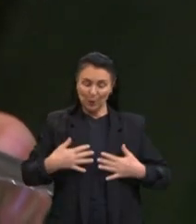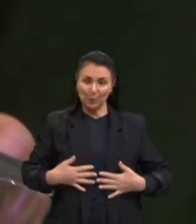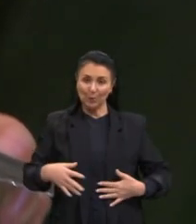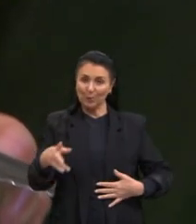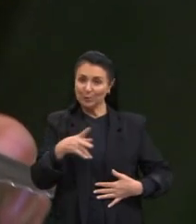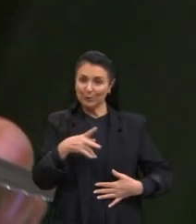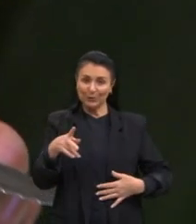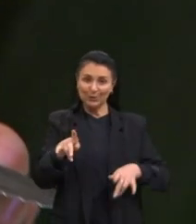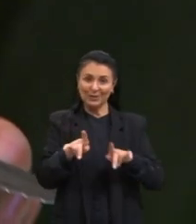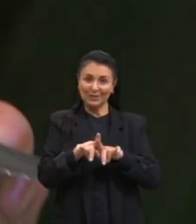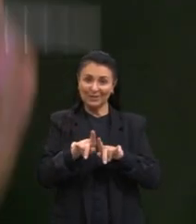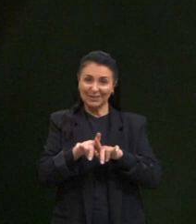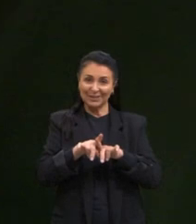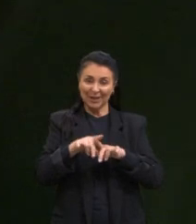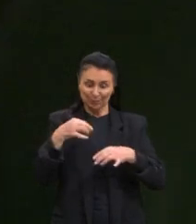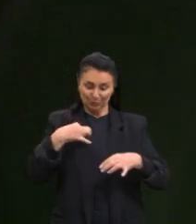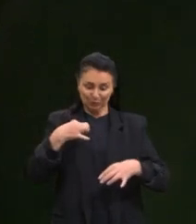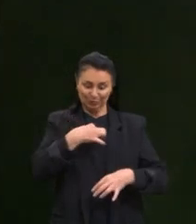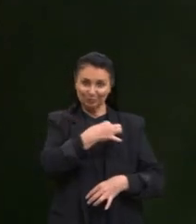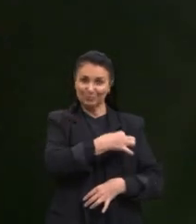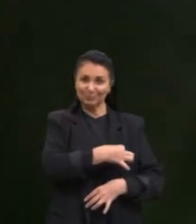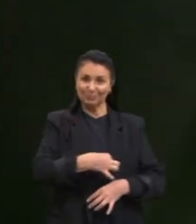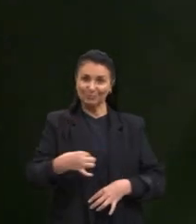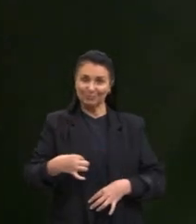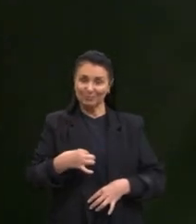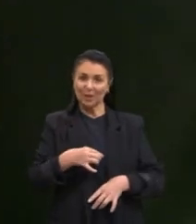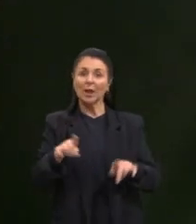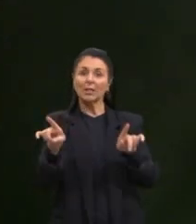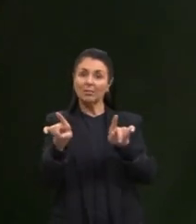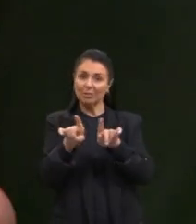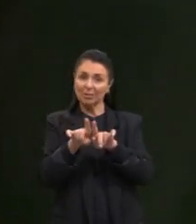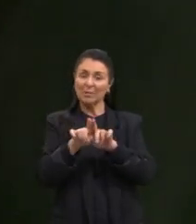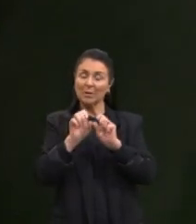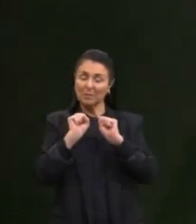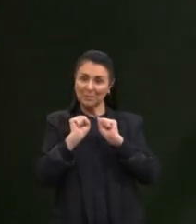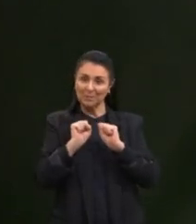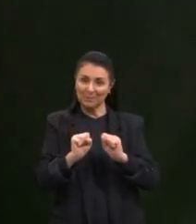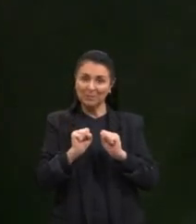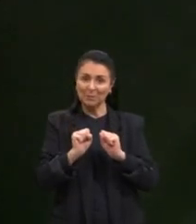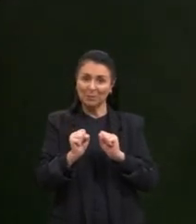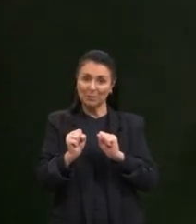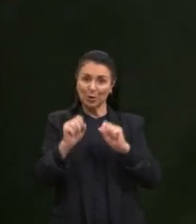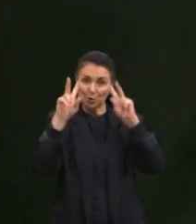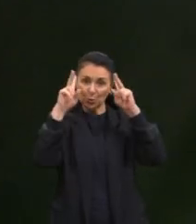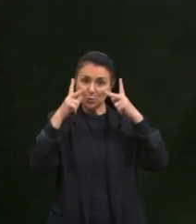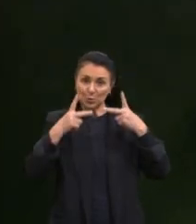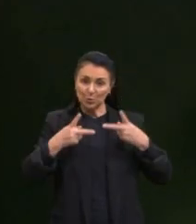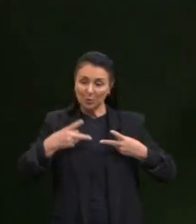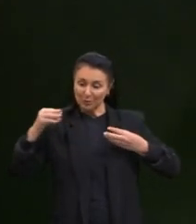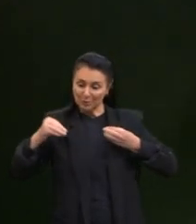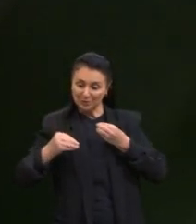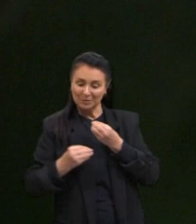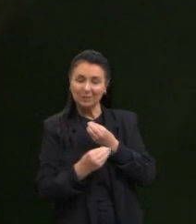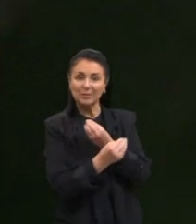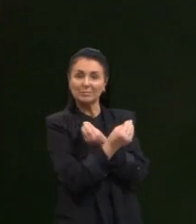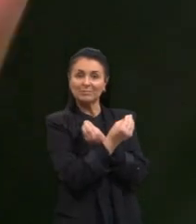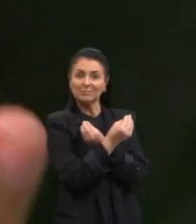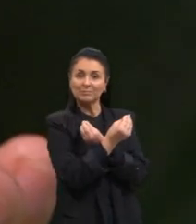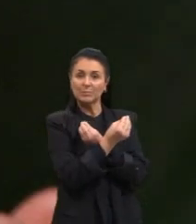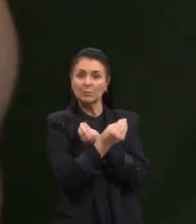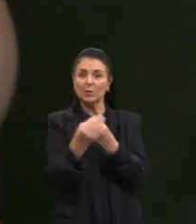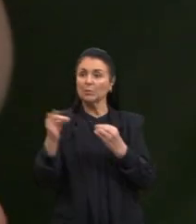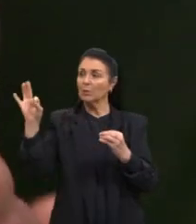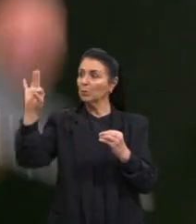perto de outras plantas femininas eu posso tar também polinizando tá mas vamos ver o que acontece mais por exemplo vem